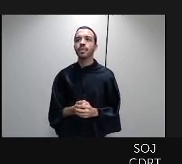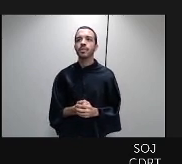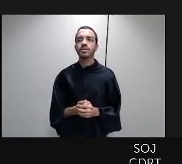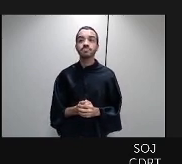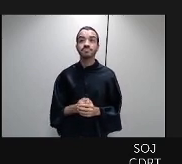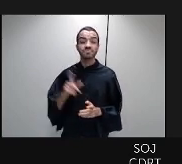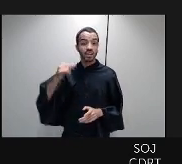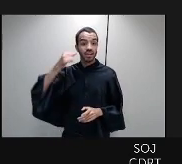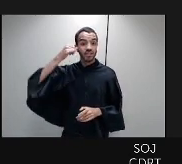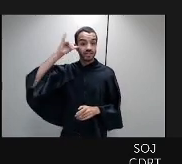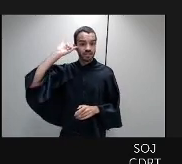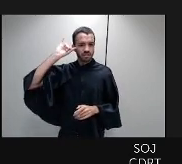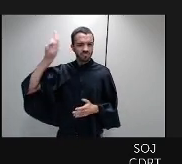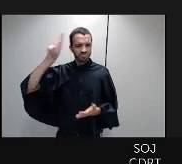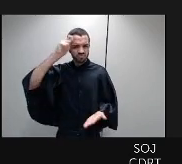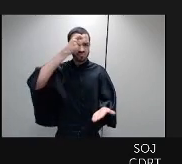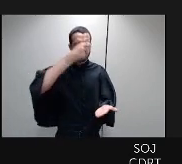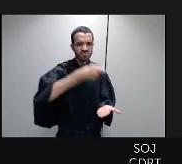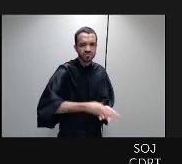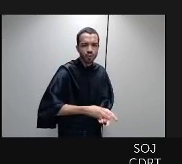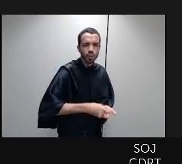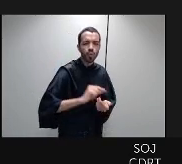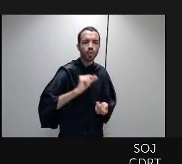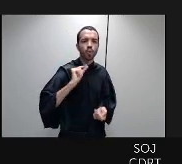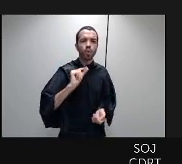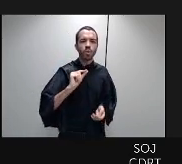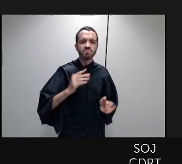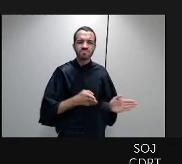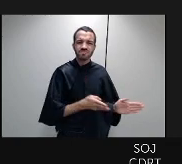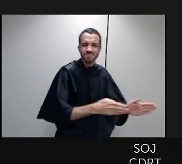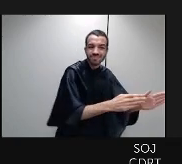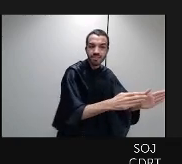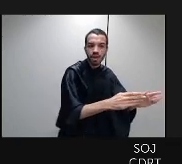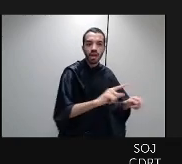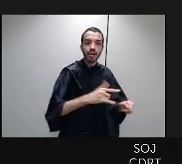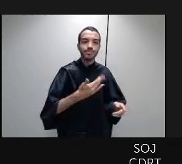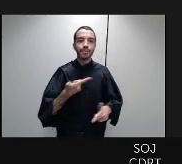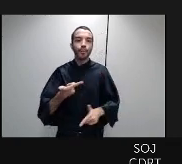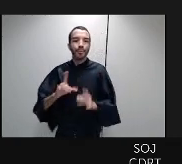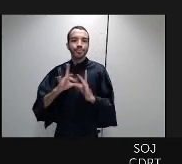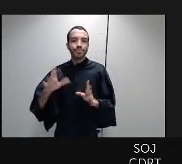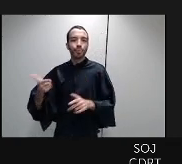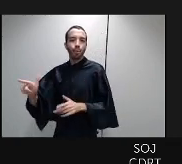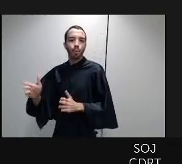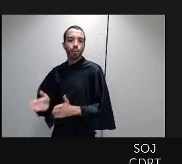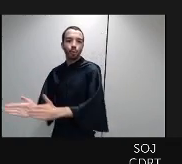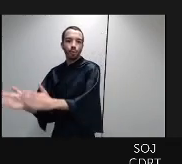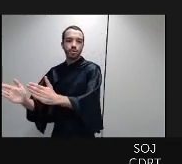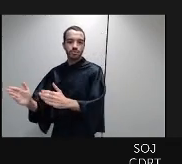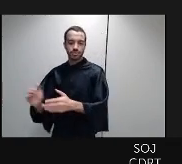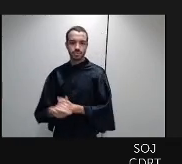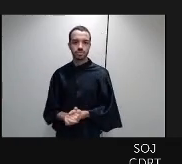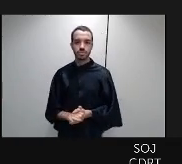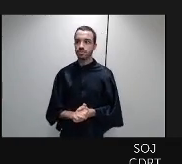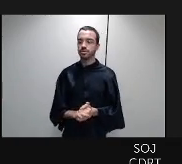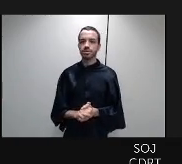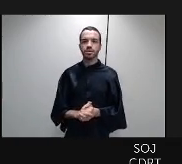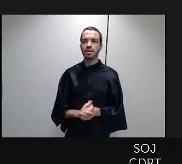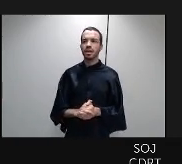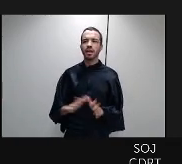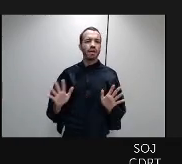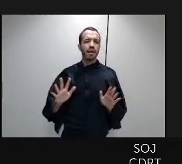executar por uma fia tá maluco E isto é muito natural do direito ninguém pode ser